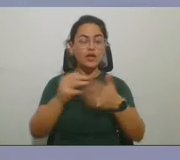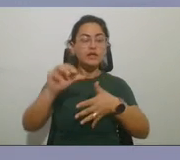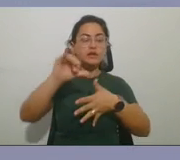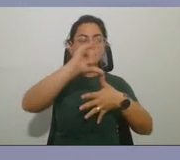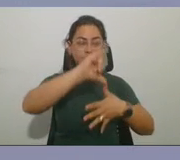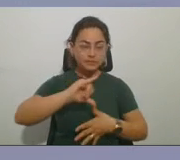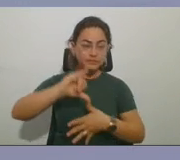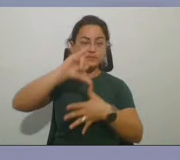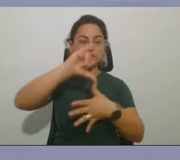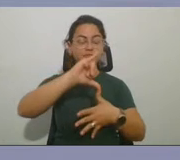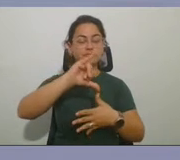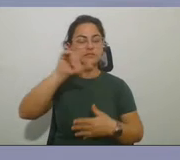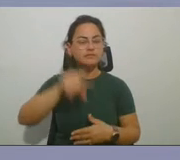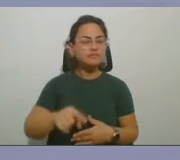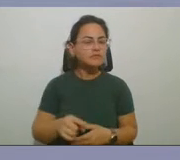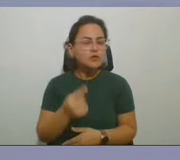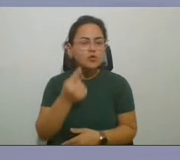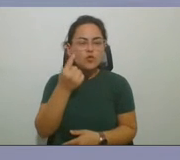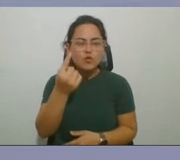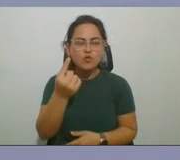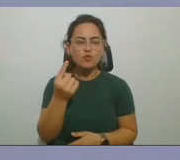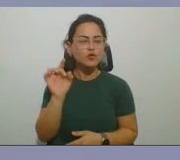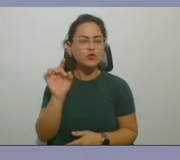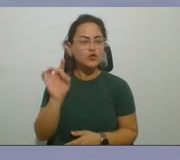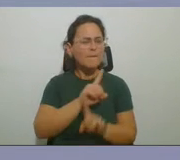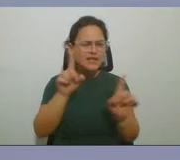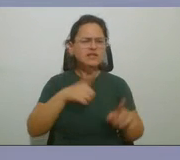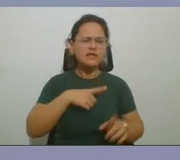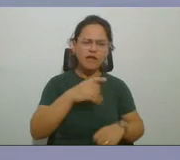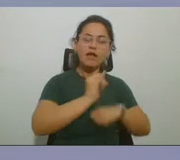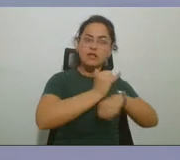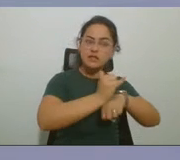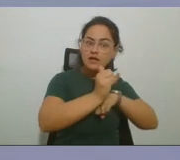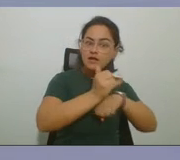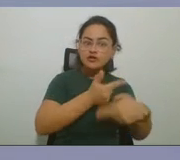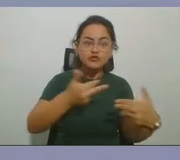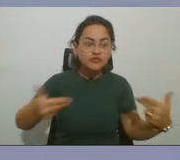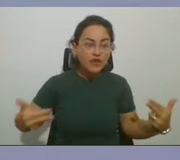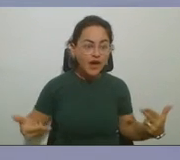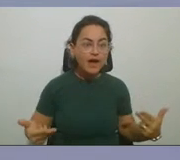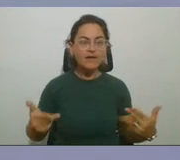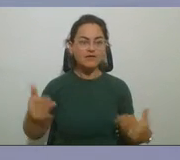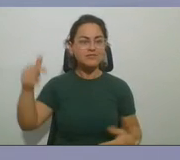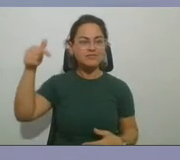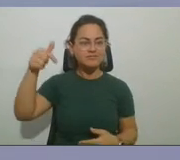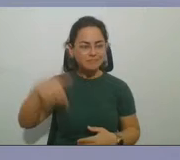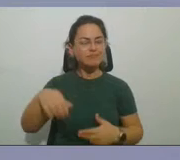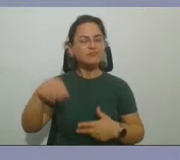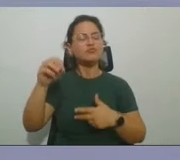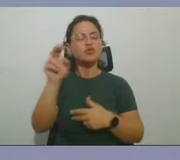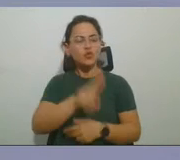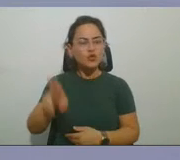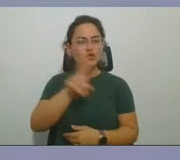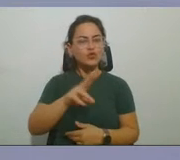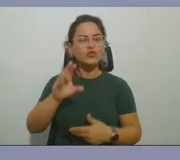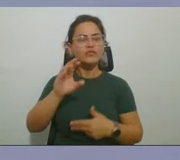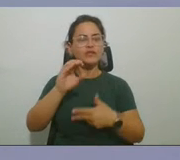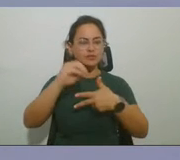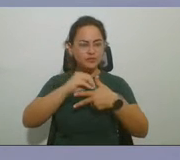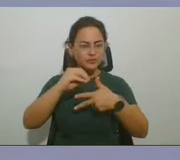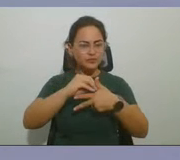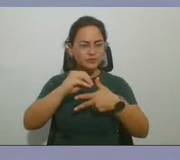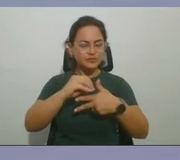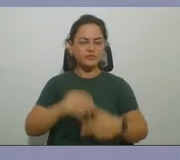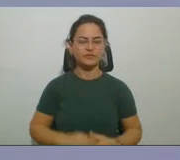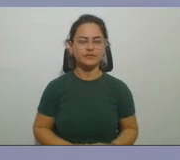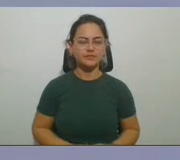mais uma de tantas estratégias que demonstra o potencial transformador de uma universidade comunitária. Mais